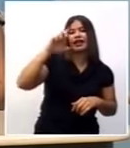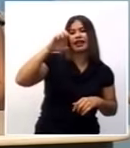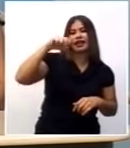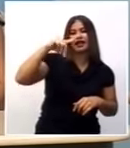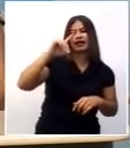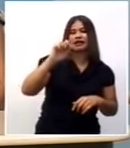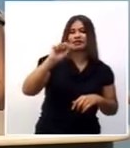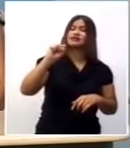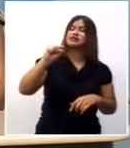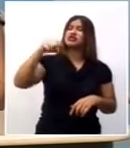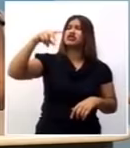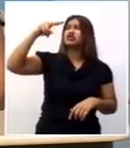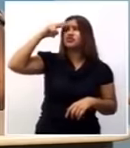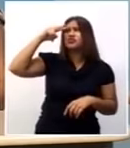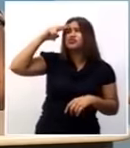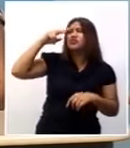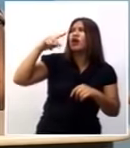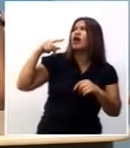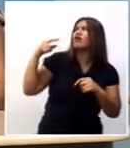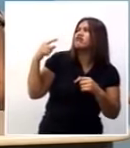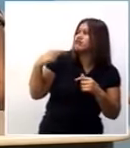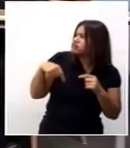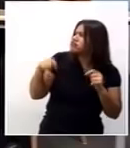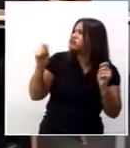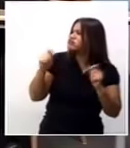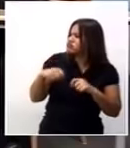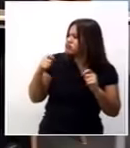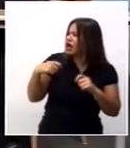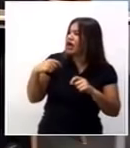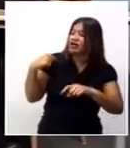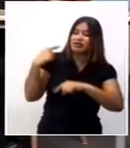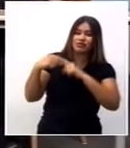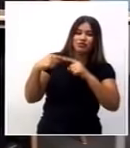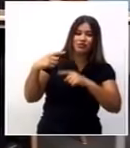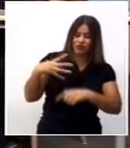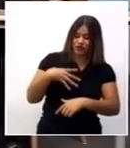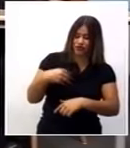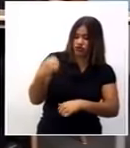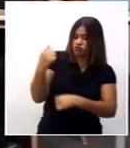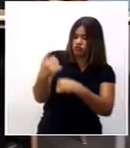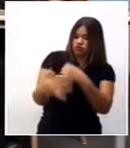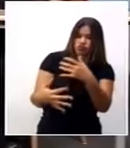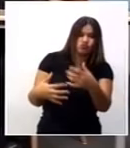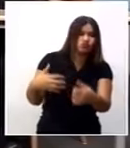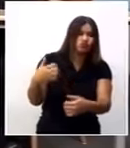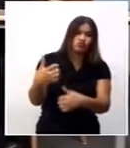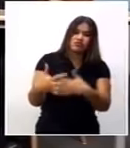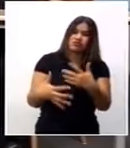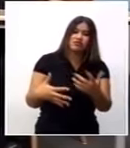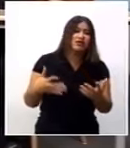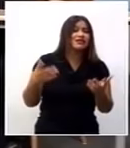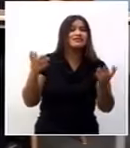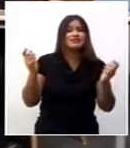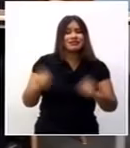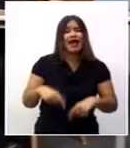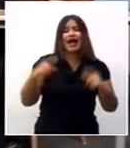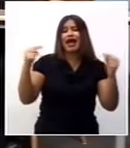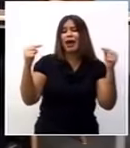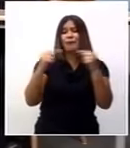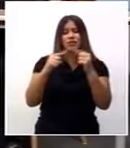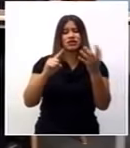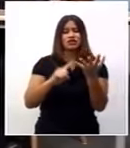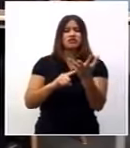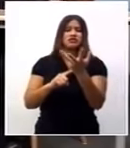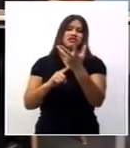memórias de infância, eu tenho elas, eu lembro, eu posso contar para os meus filhos. Isso são memórias, são partes imateriais também de fontes